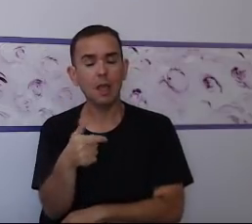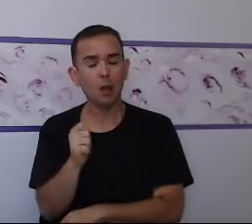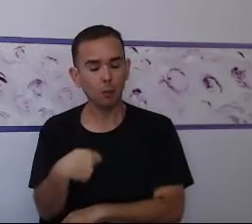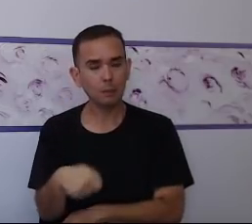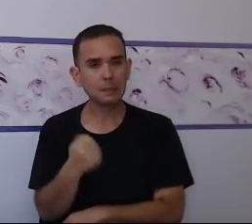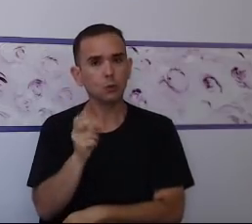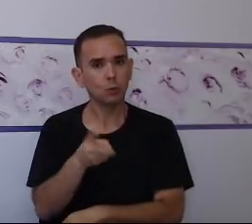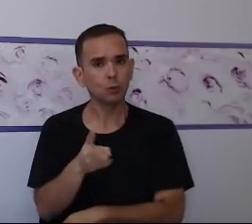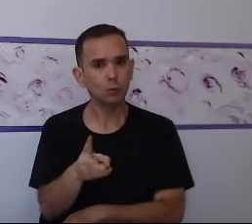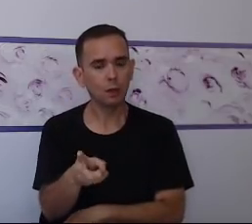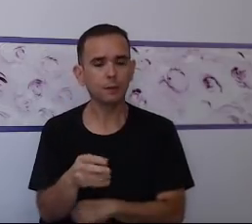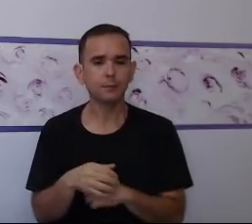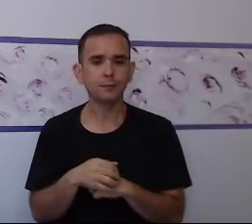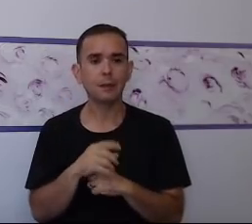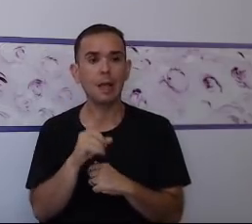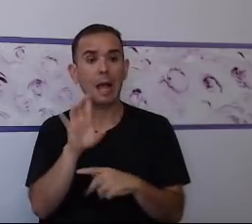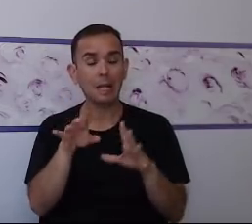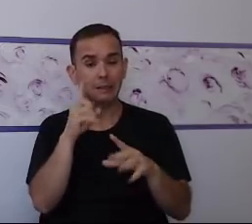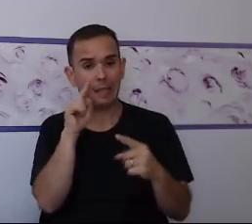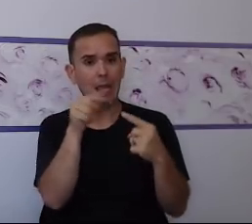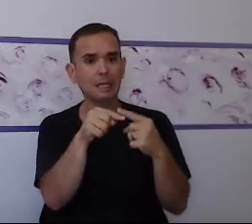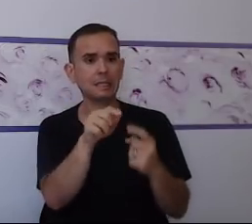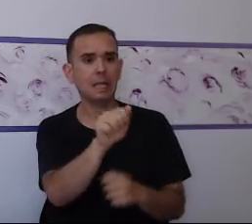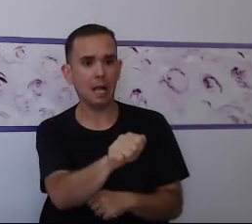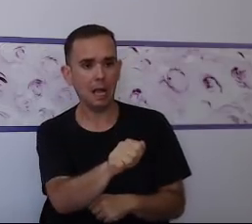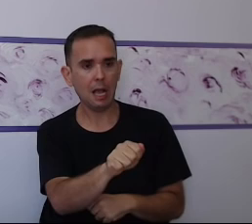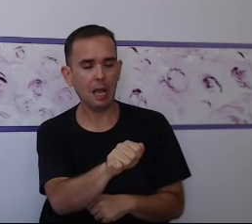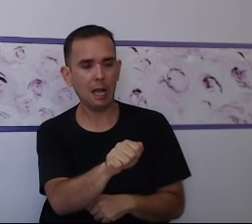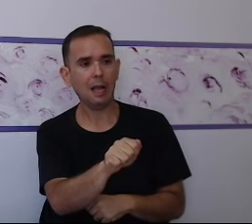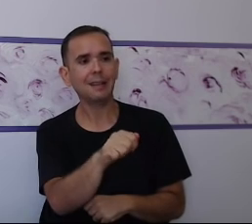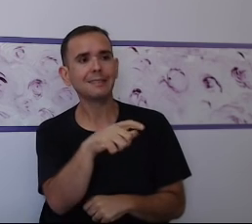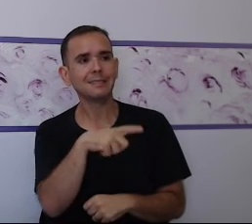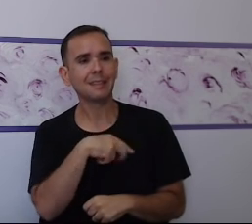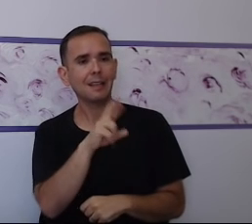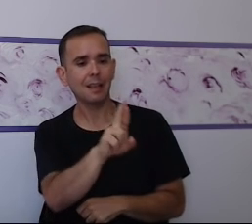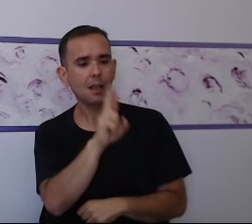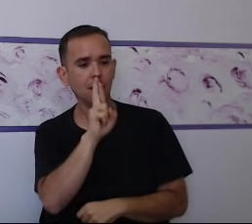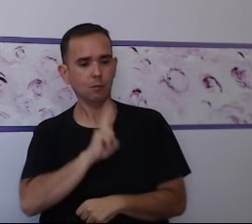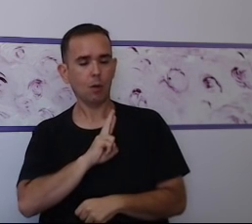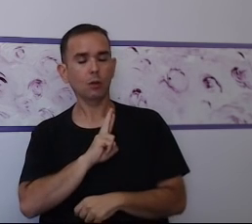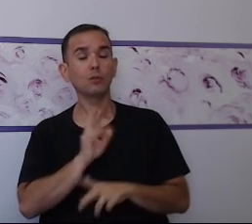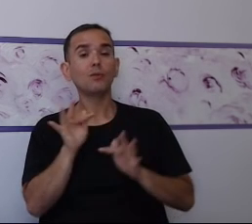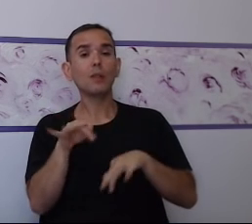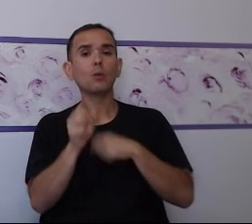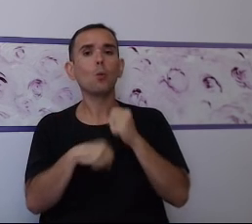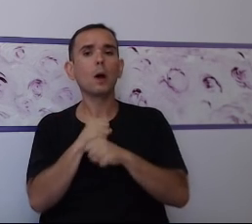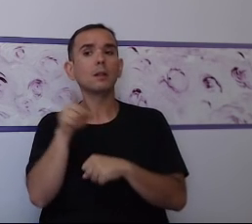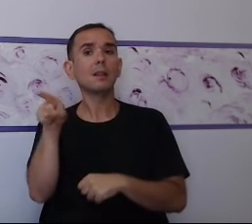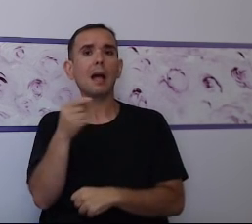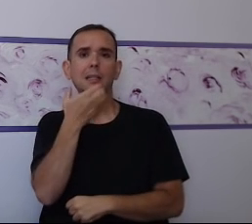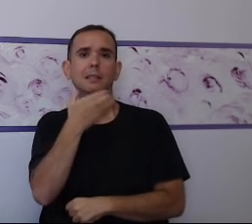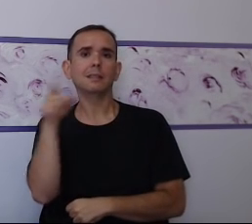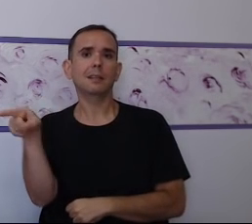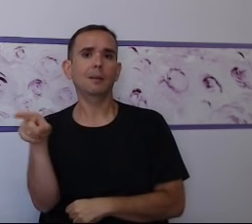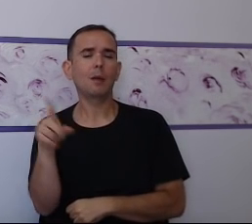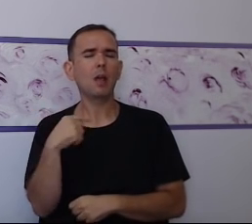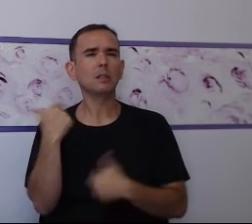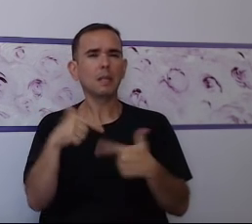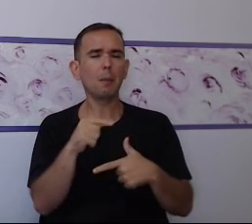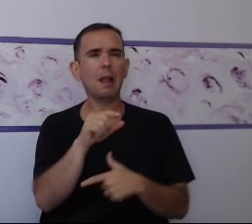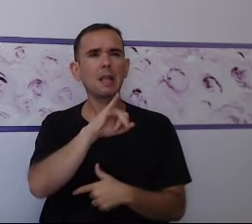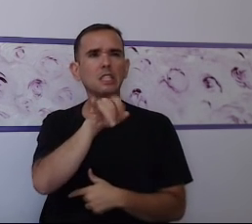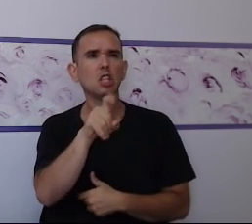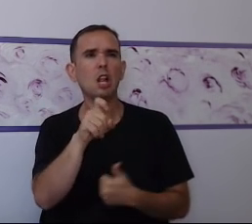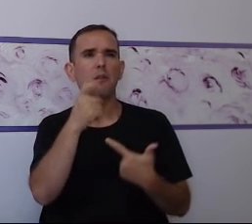continuar. Muitas vezes esse A vai vir a resposta para nós no final do ano, lá em dezembro. Eu trabalhei janeiro,